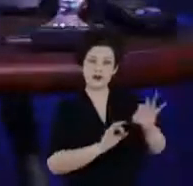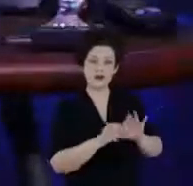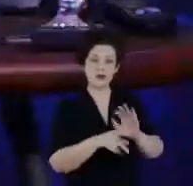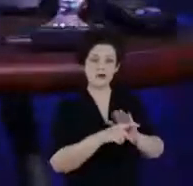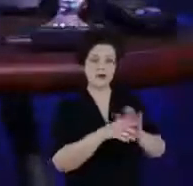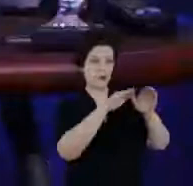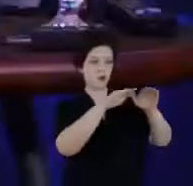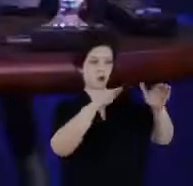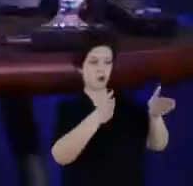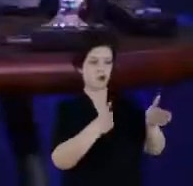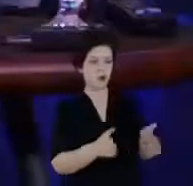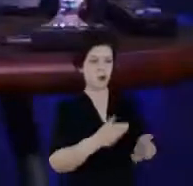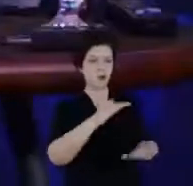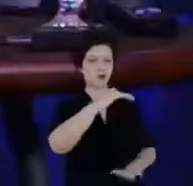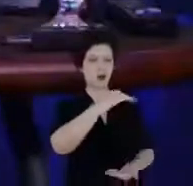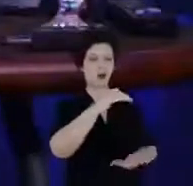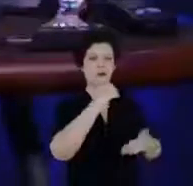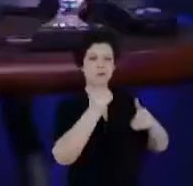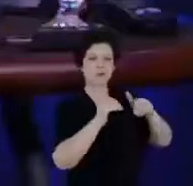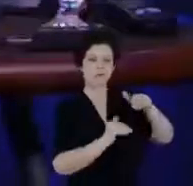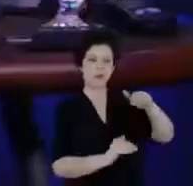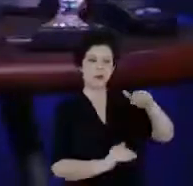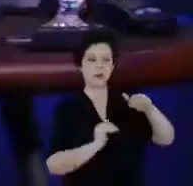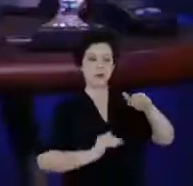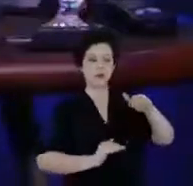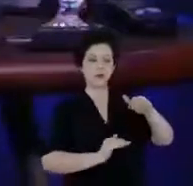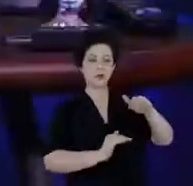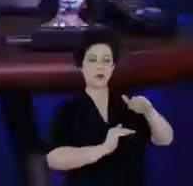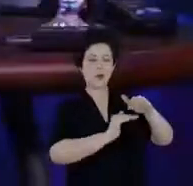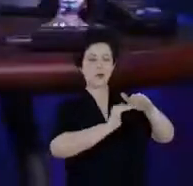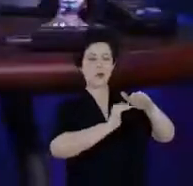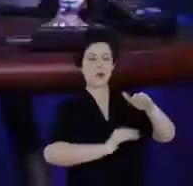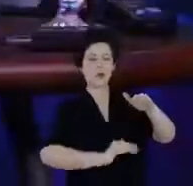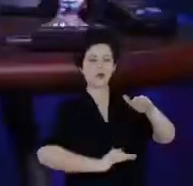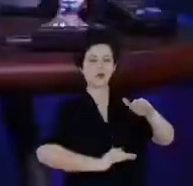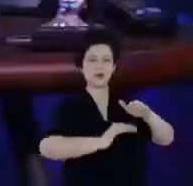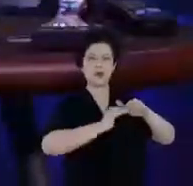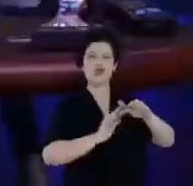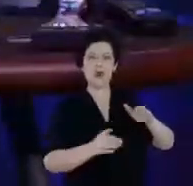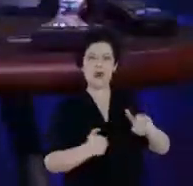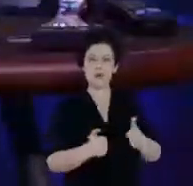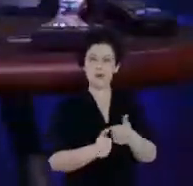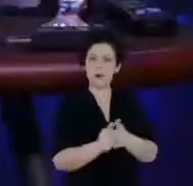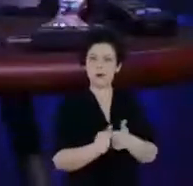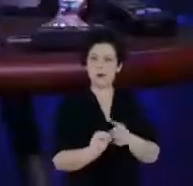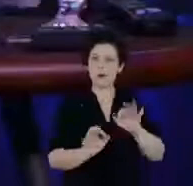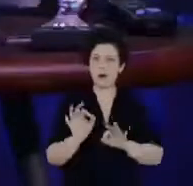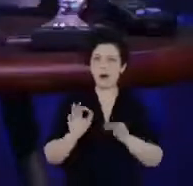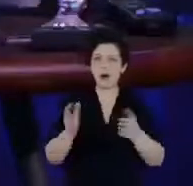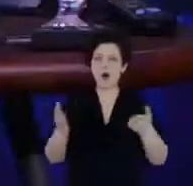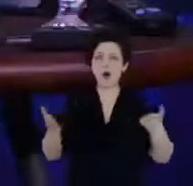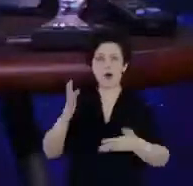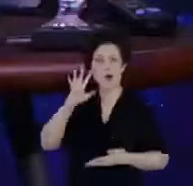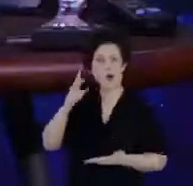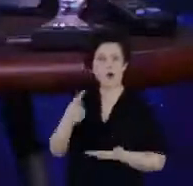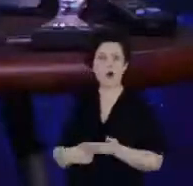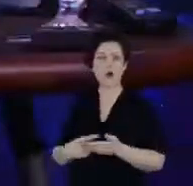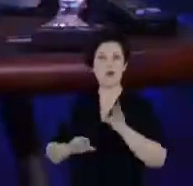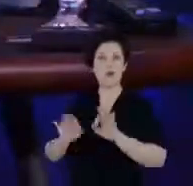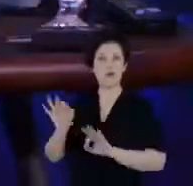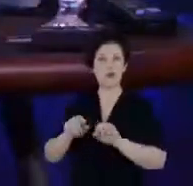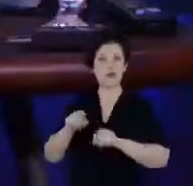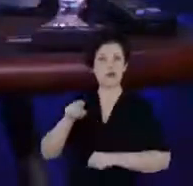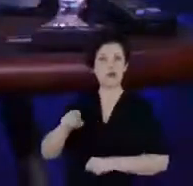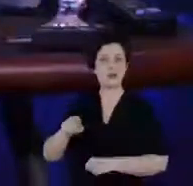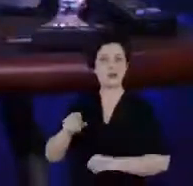as baterias já estão muito próximas dos nossos projetos, porque hoje, para tomar uma decisão de fazer um projeto, esse projeto vai ficar